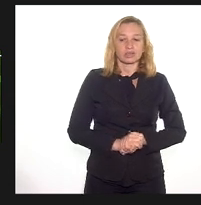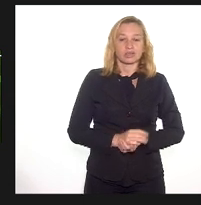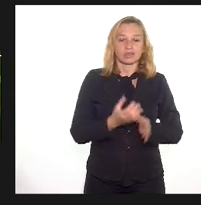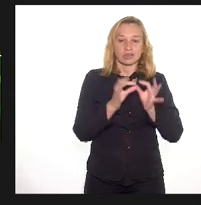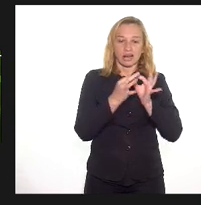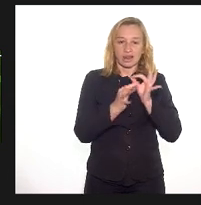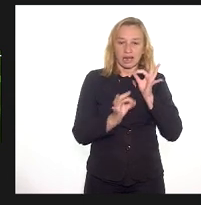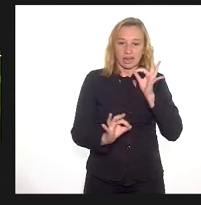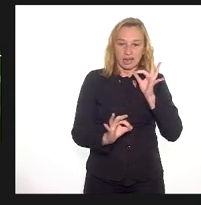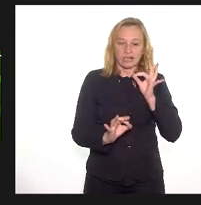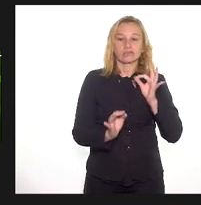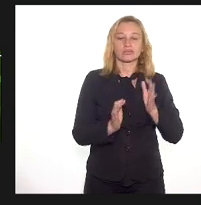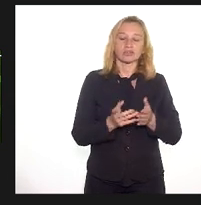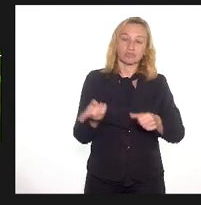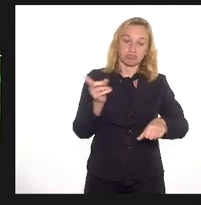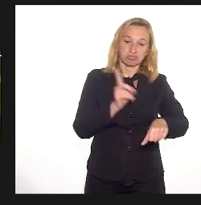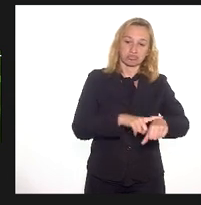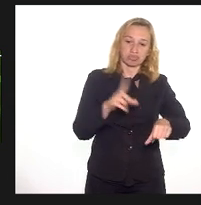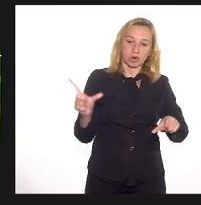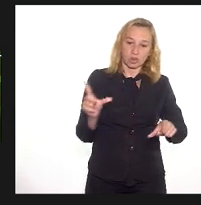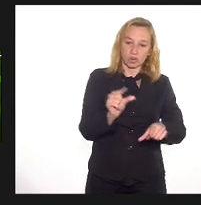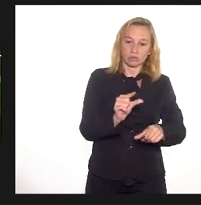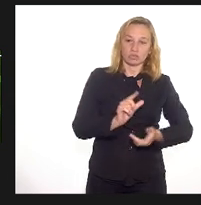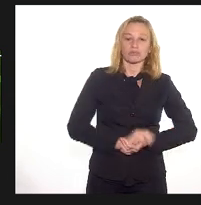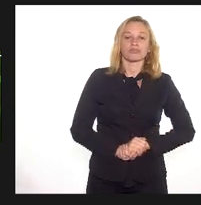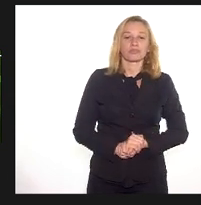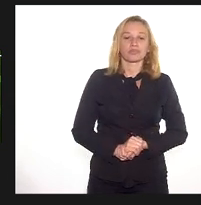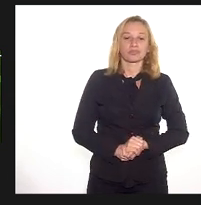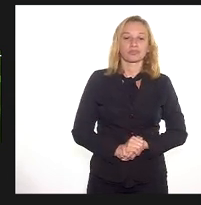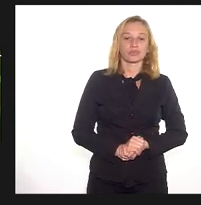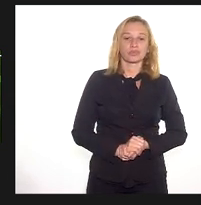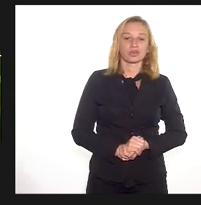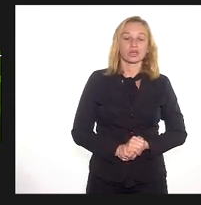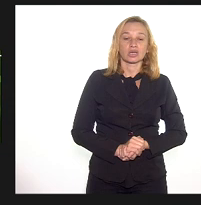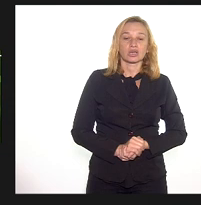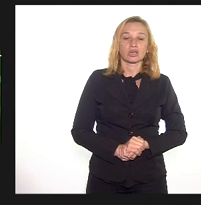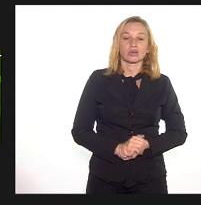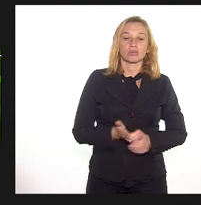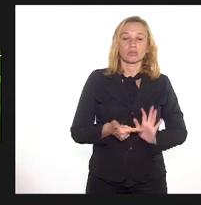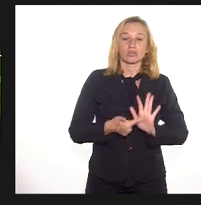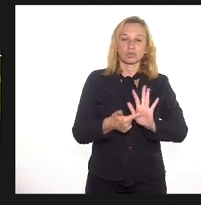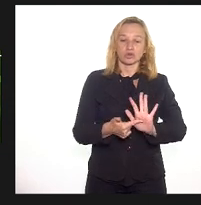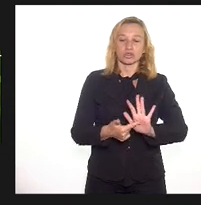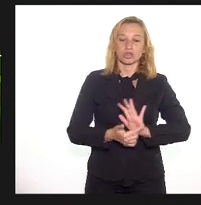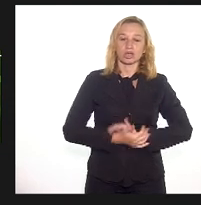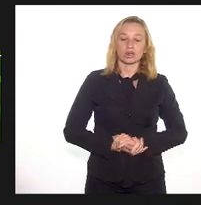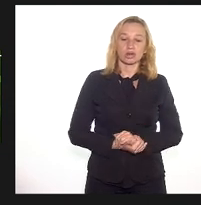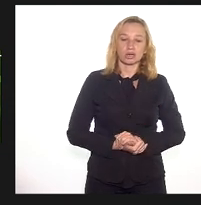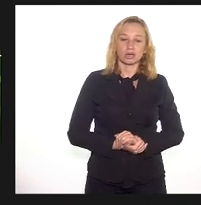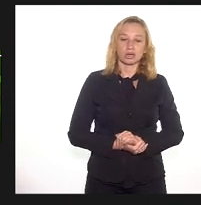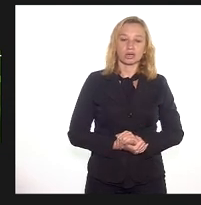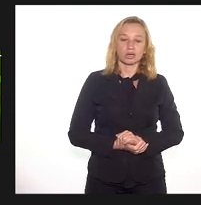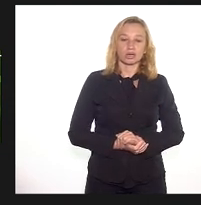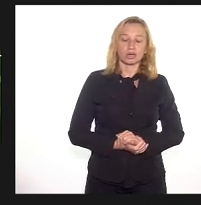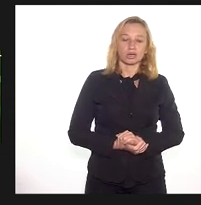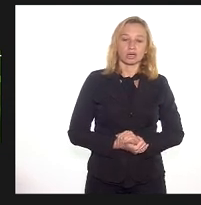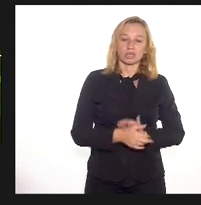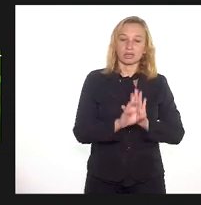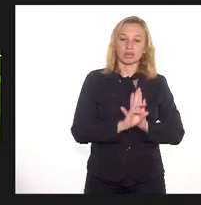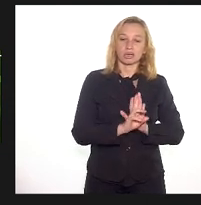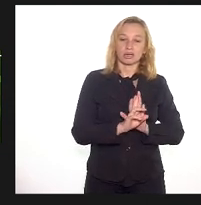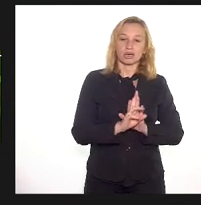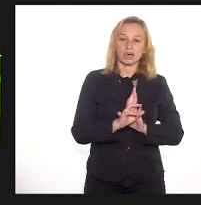maiores em benefício do tempo, nós procuramos estabelecer essa apresentação